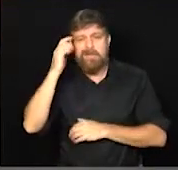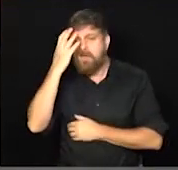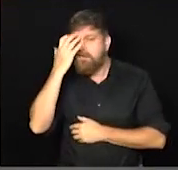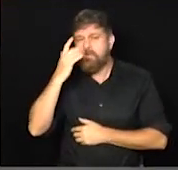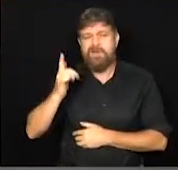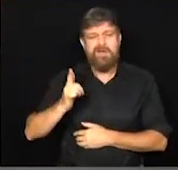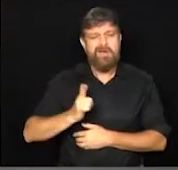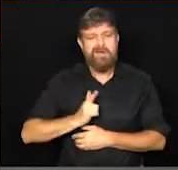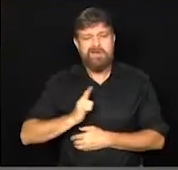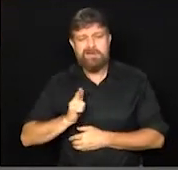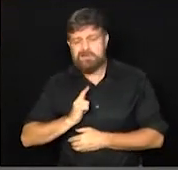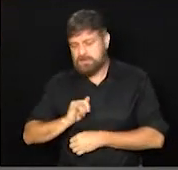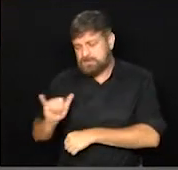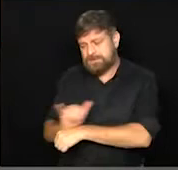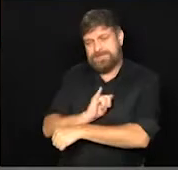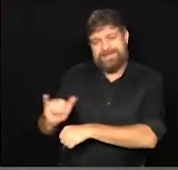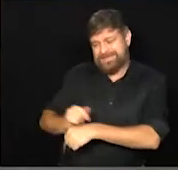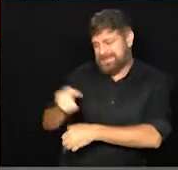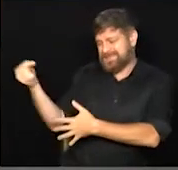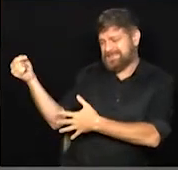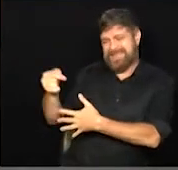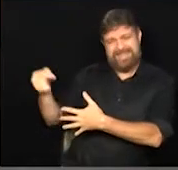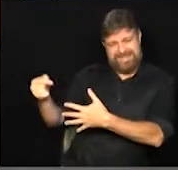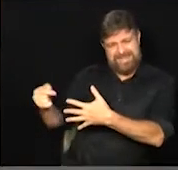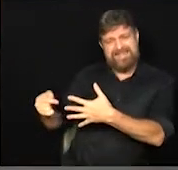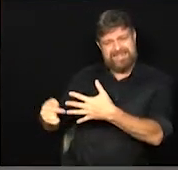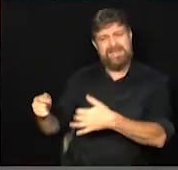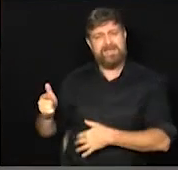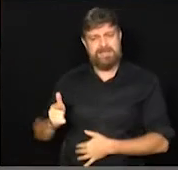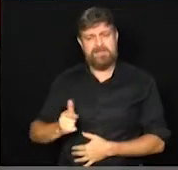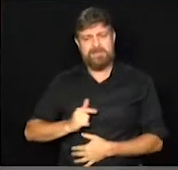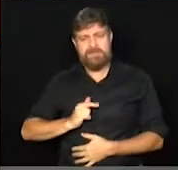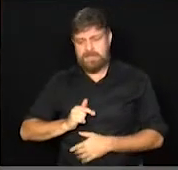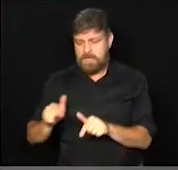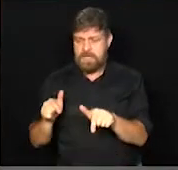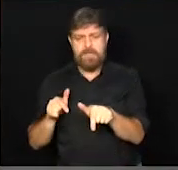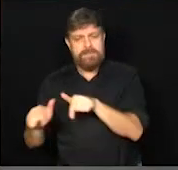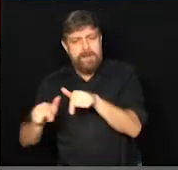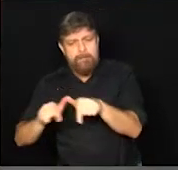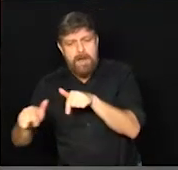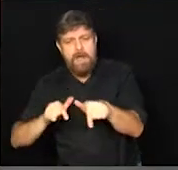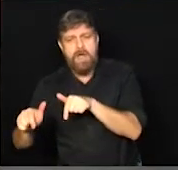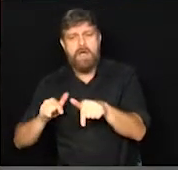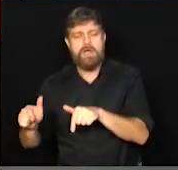série de instrumentos, uma série de serviços